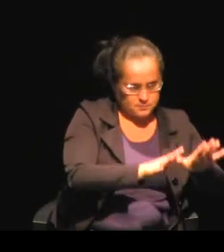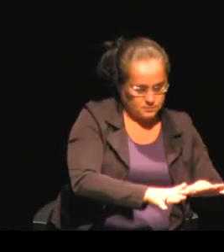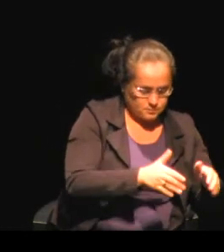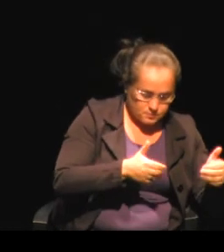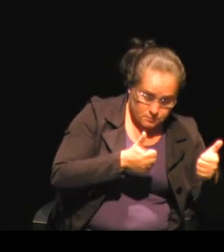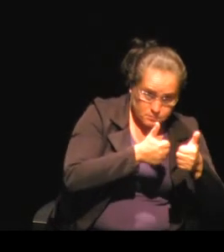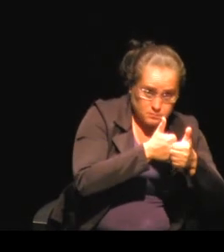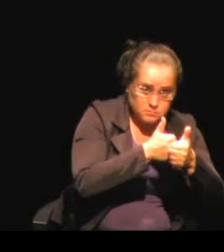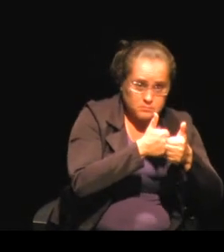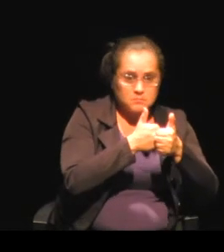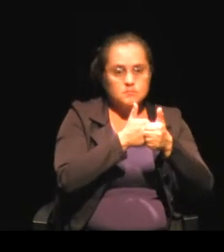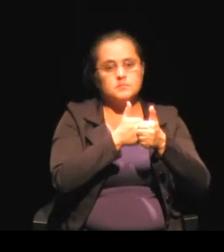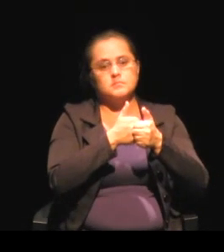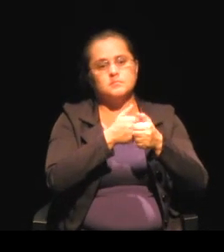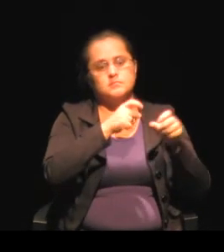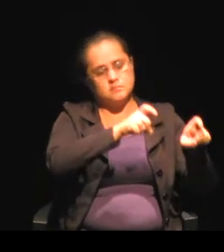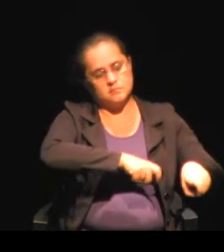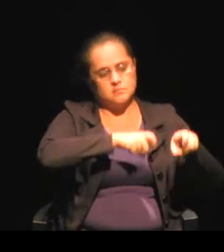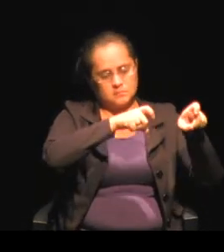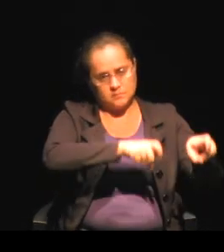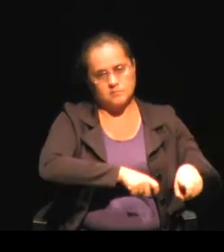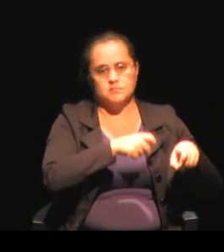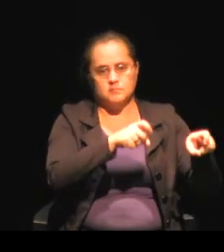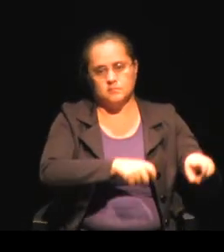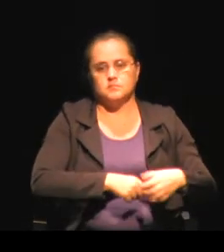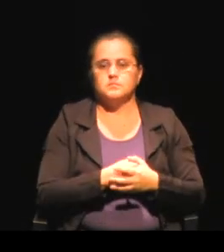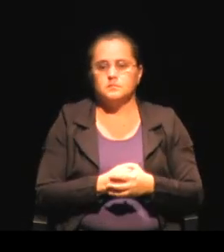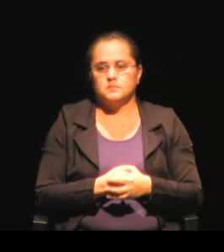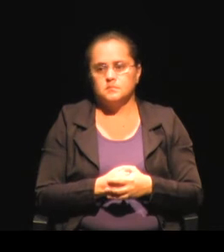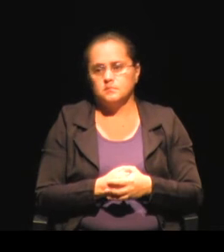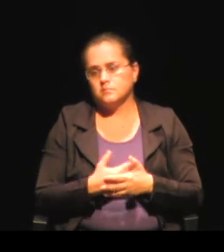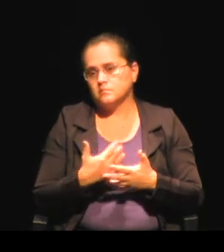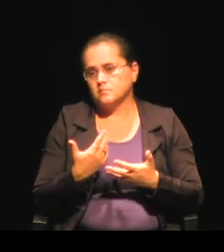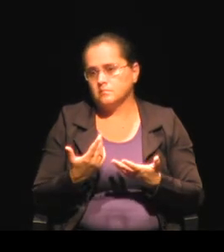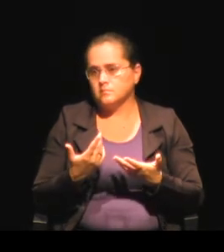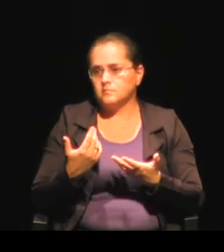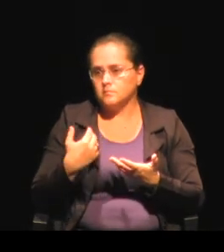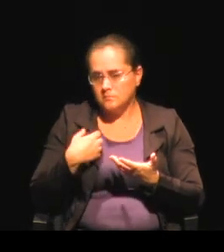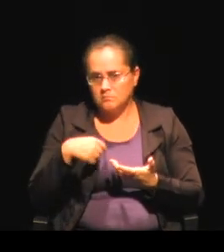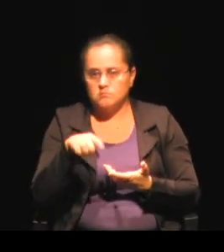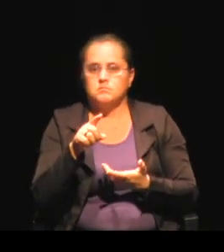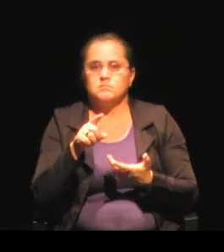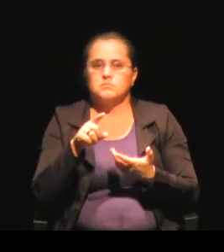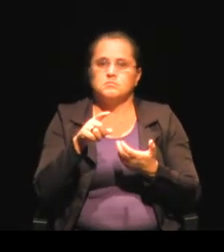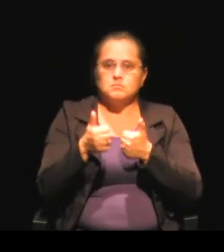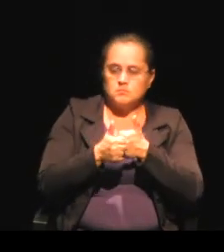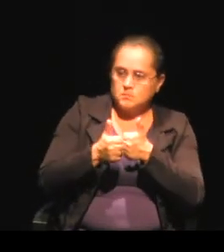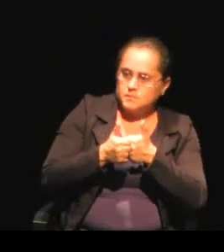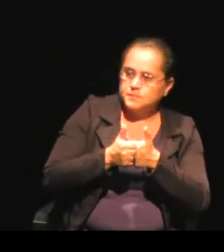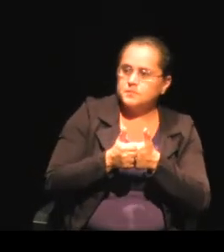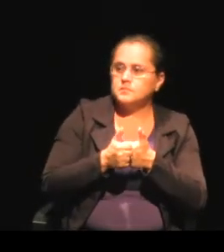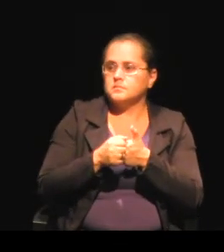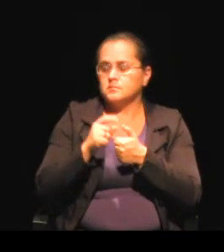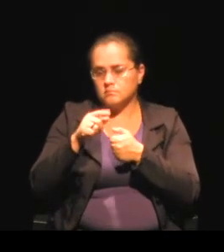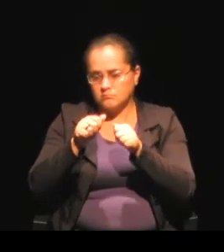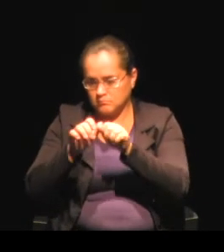linha de Tordesilhas. E são os jesuítas, justamente espanhóis, que vieram fazer esse trabalho de evangelização